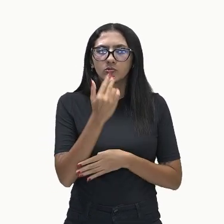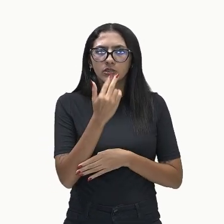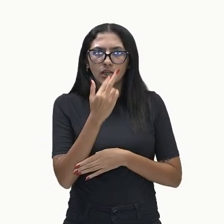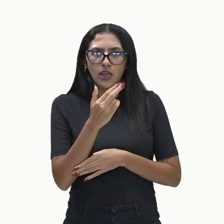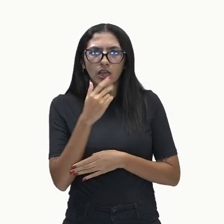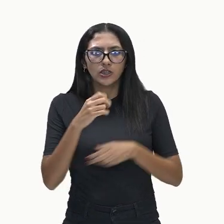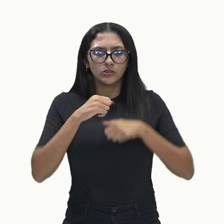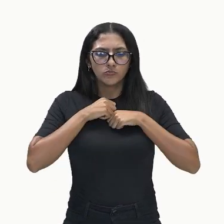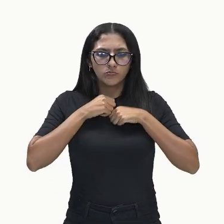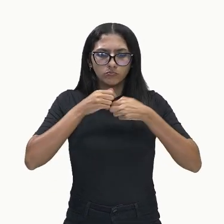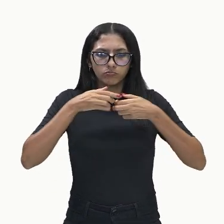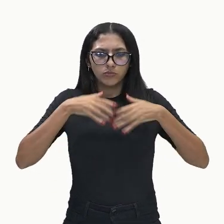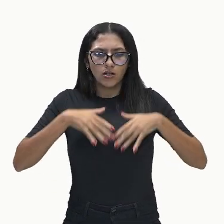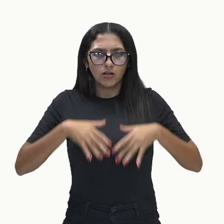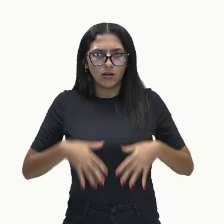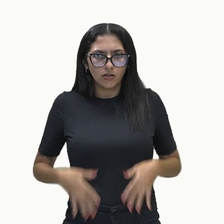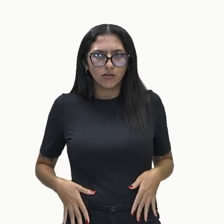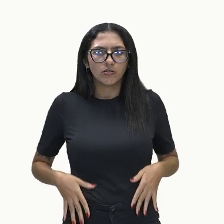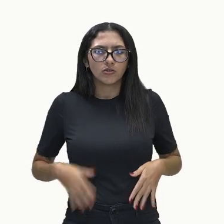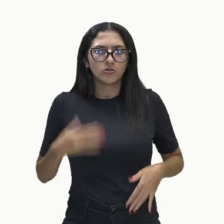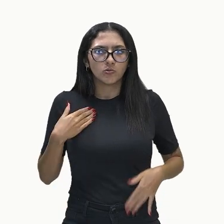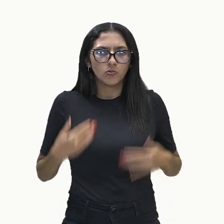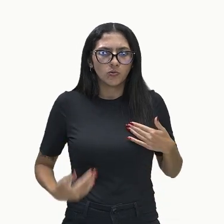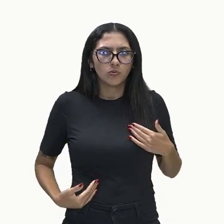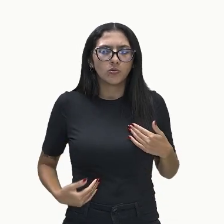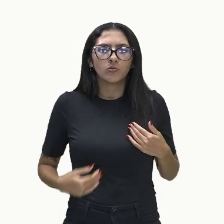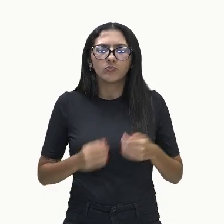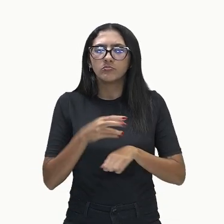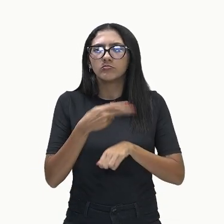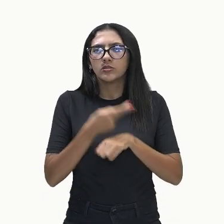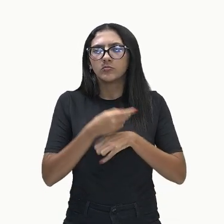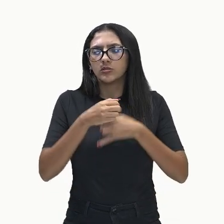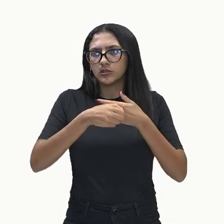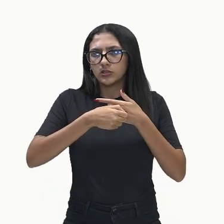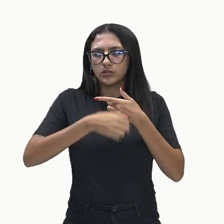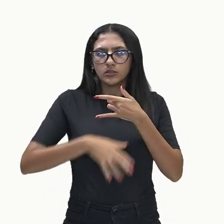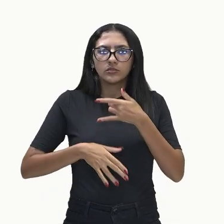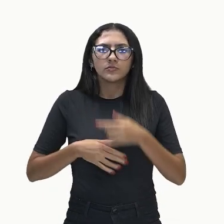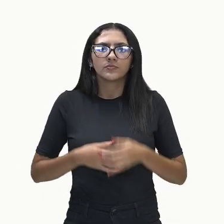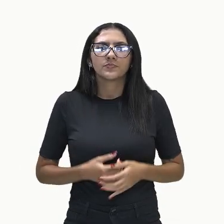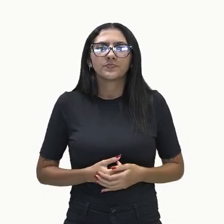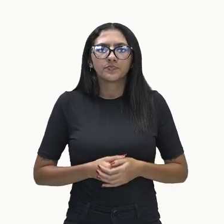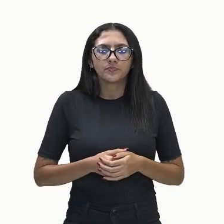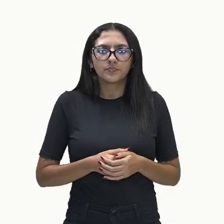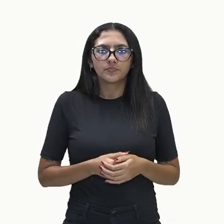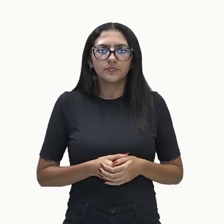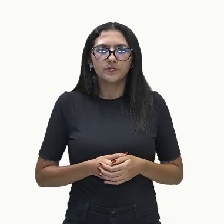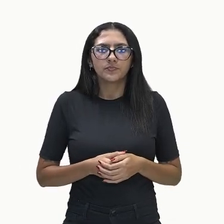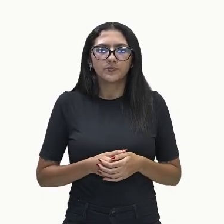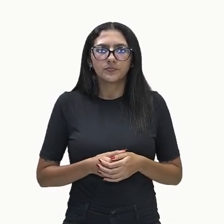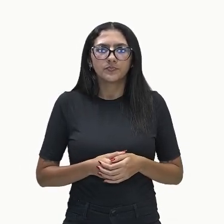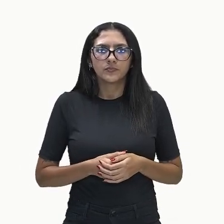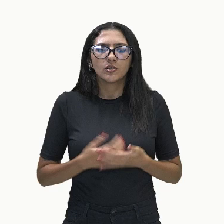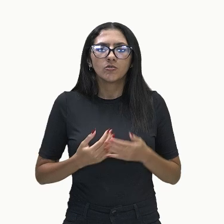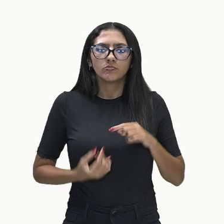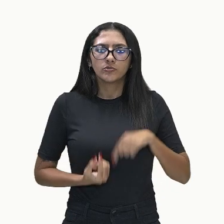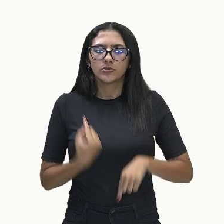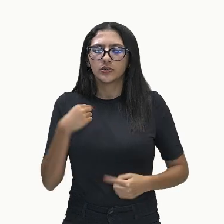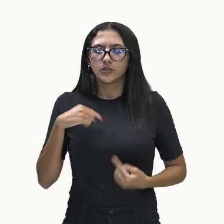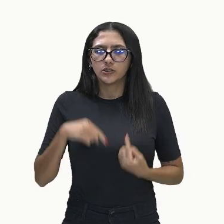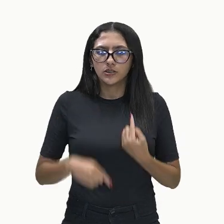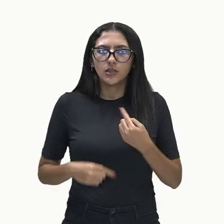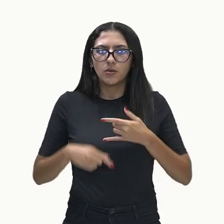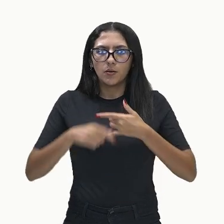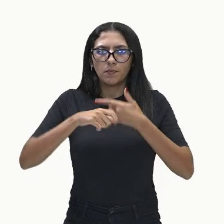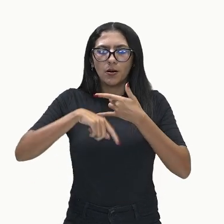distribui os nossos nutrientes e os excreta. E no nosso sistema excretor urinário,